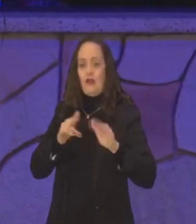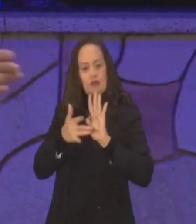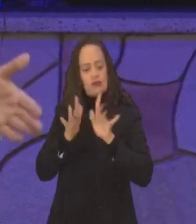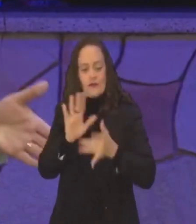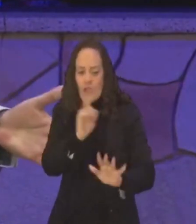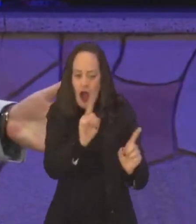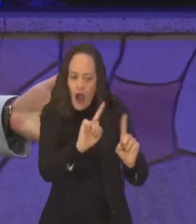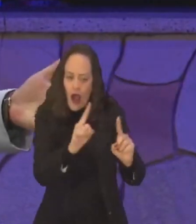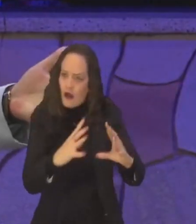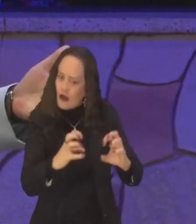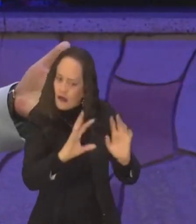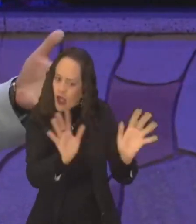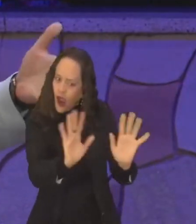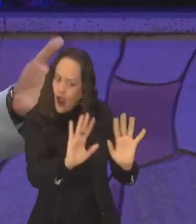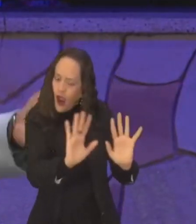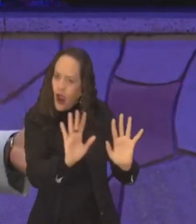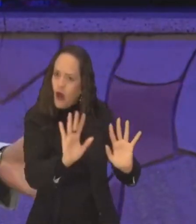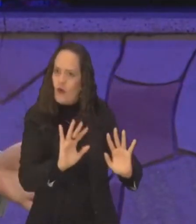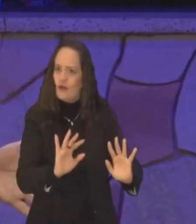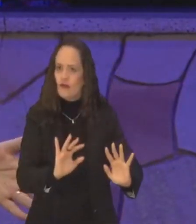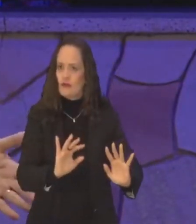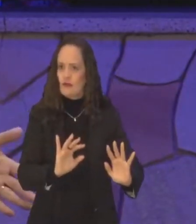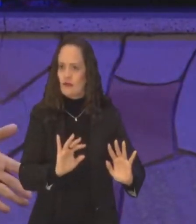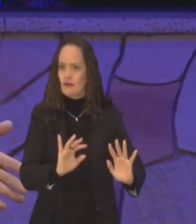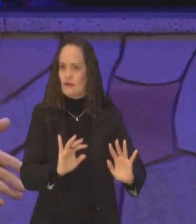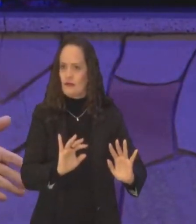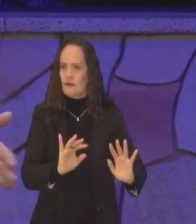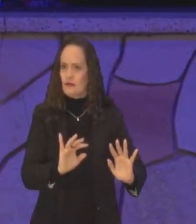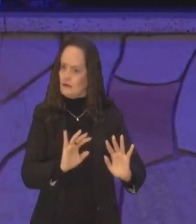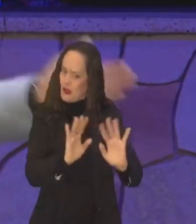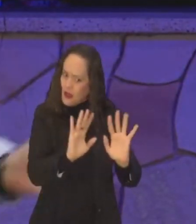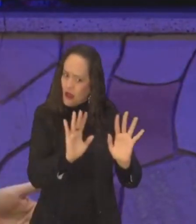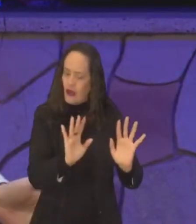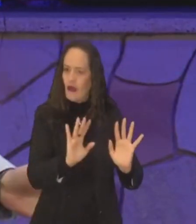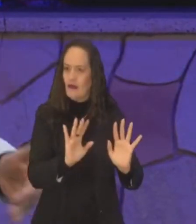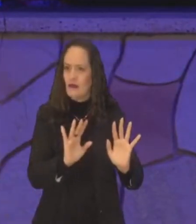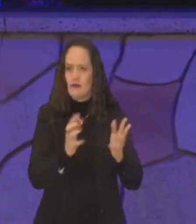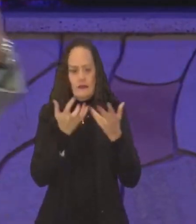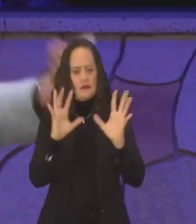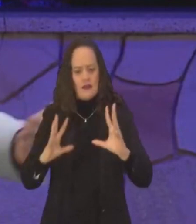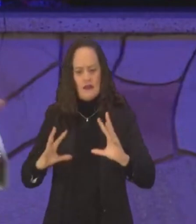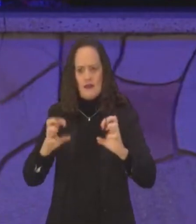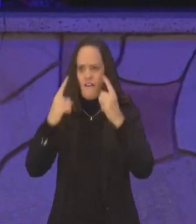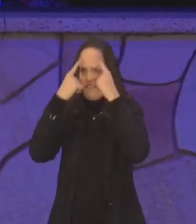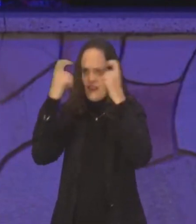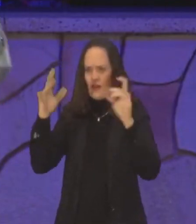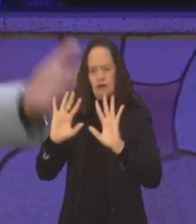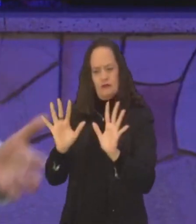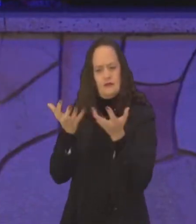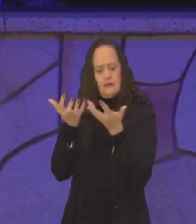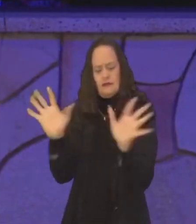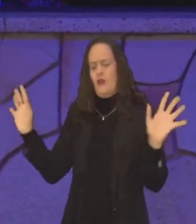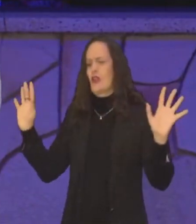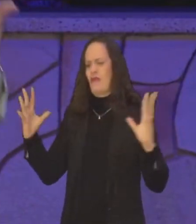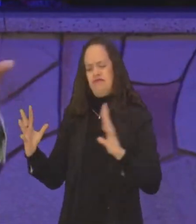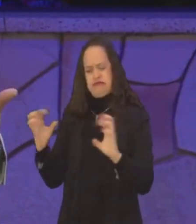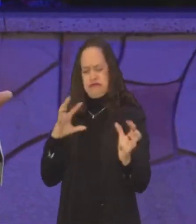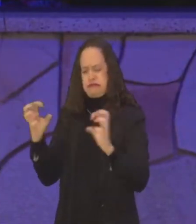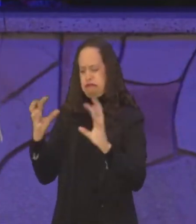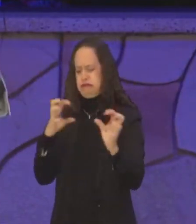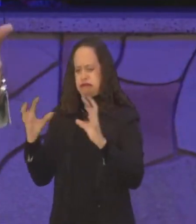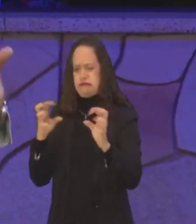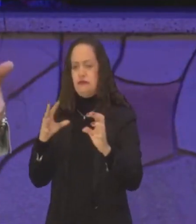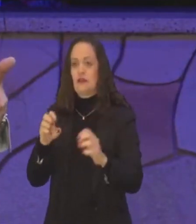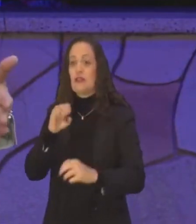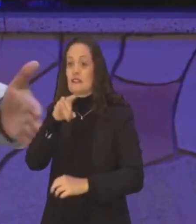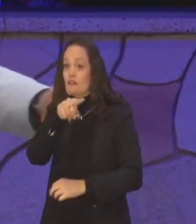O meu pensamento é este como cristão, de não permitir violência de qualquer maneira. Se